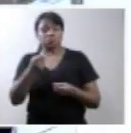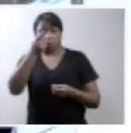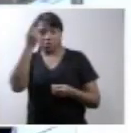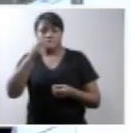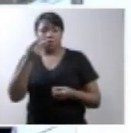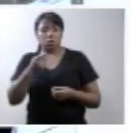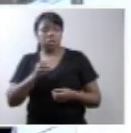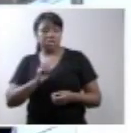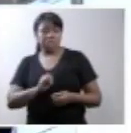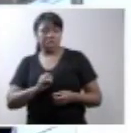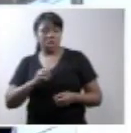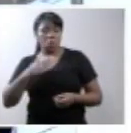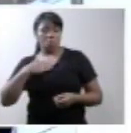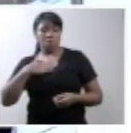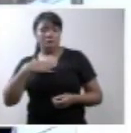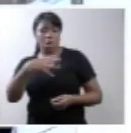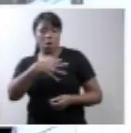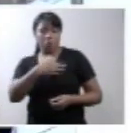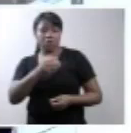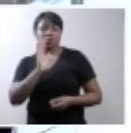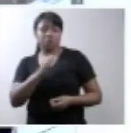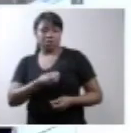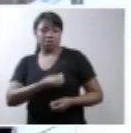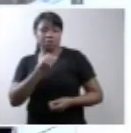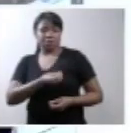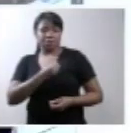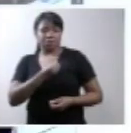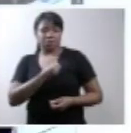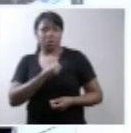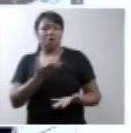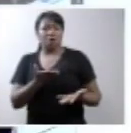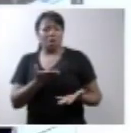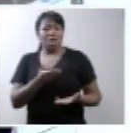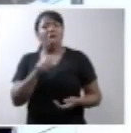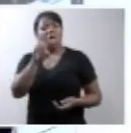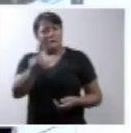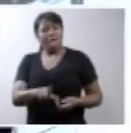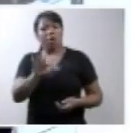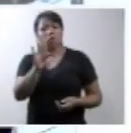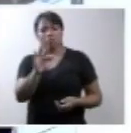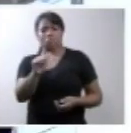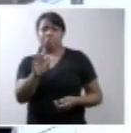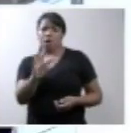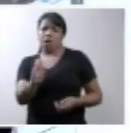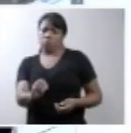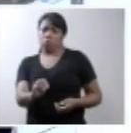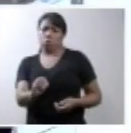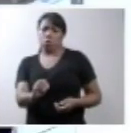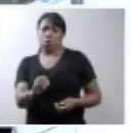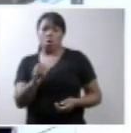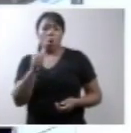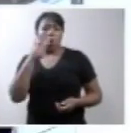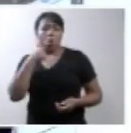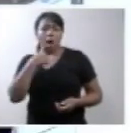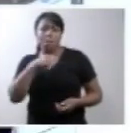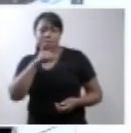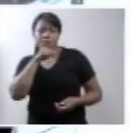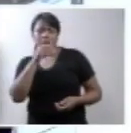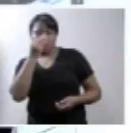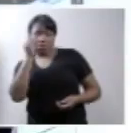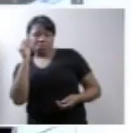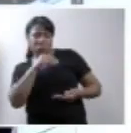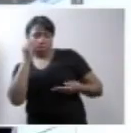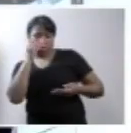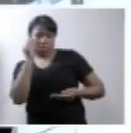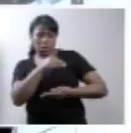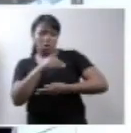e muitas dizem se meu filho estivesse vivo hoje estaria com tal idade e é um fato é uma mãe que rejeitou